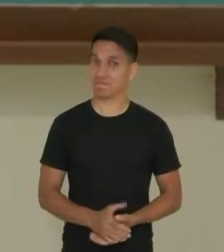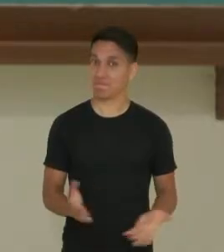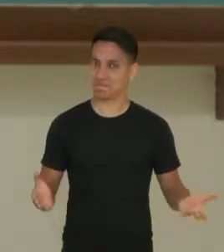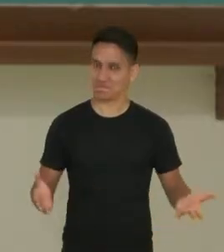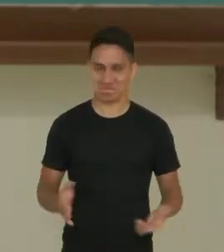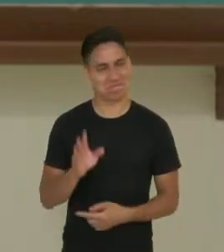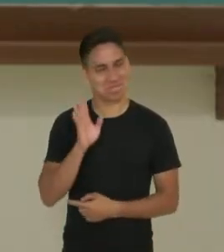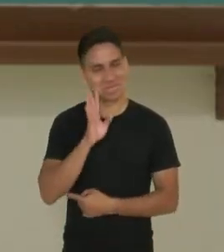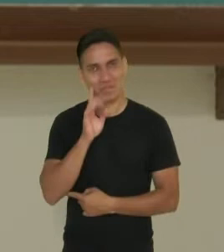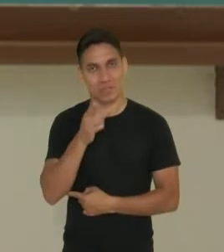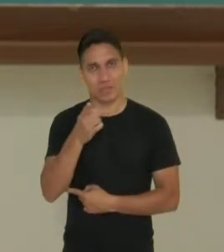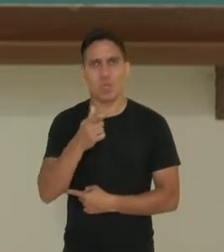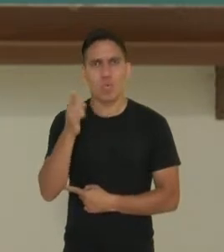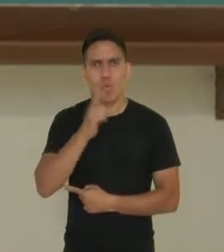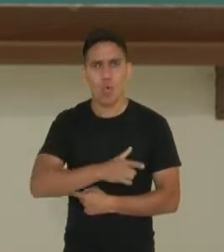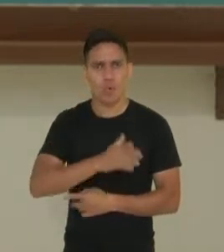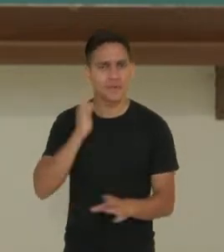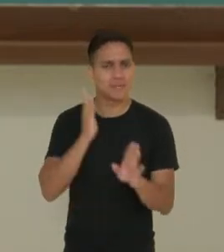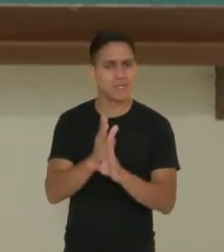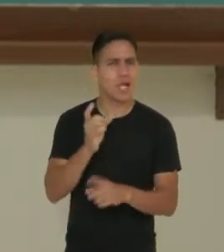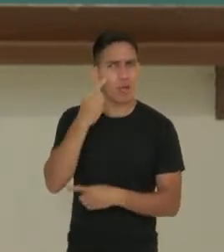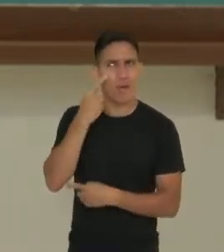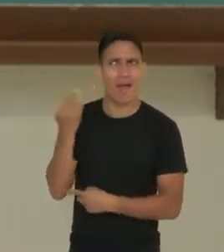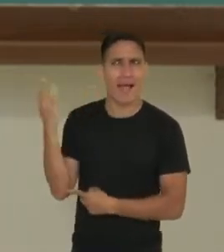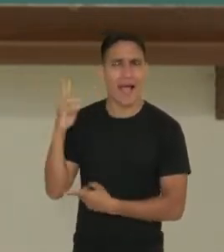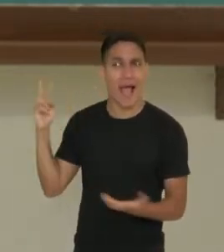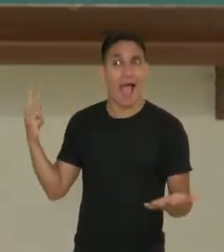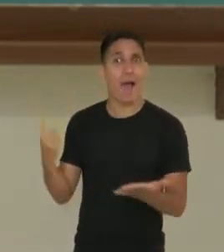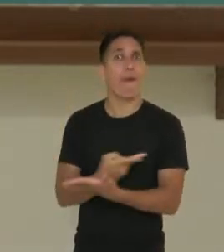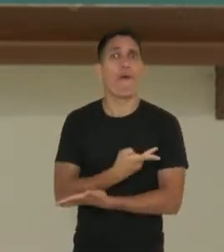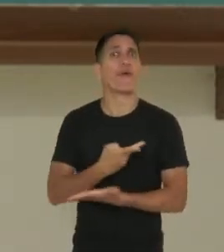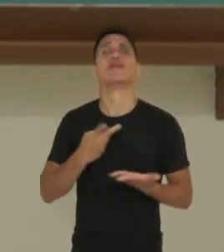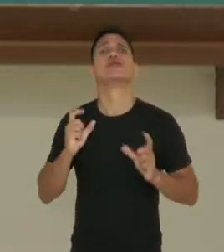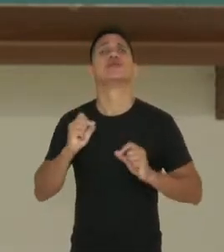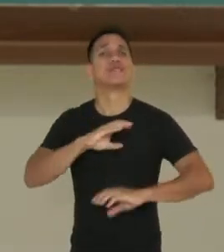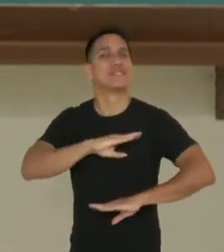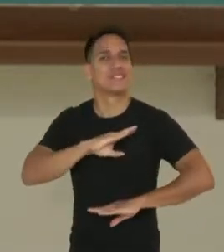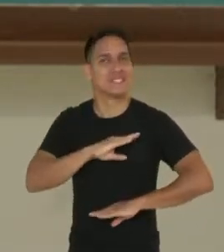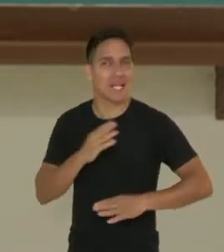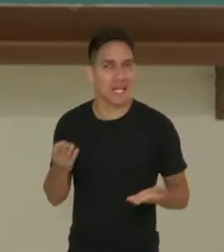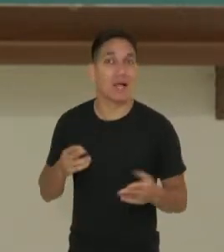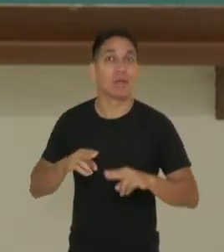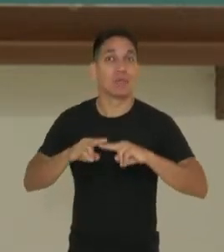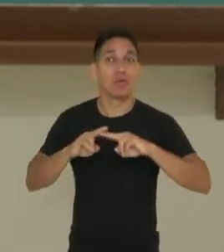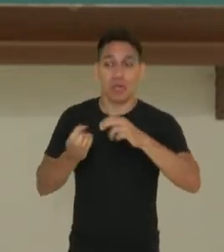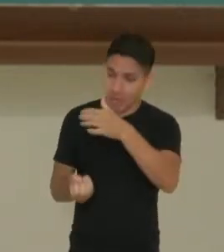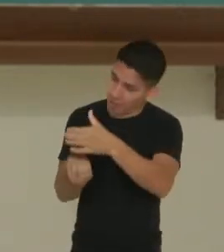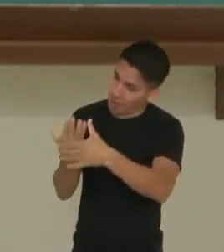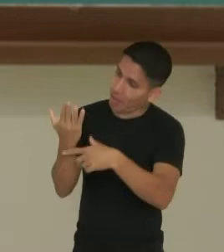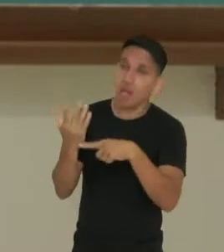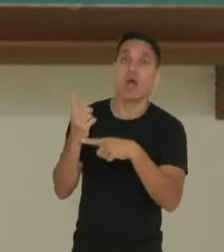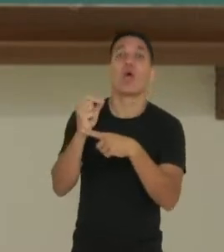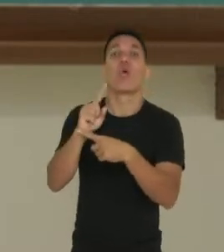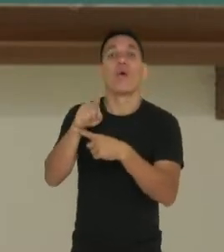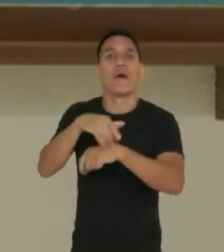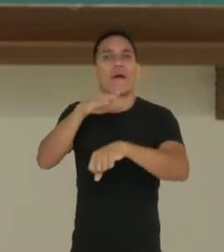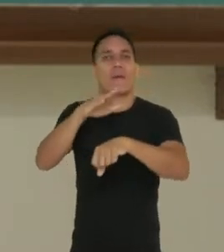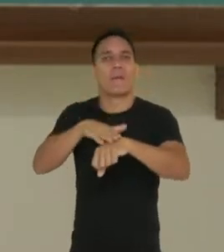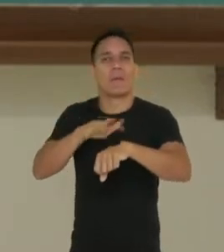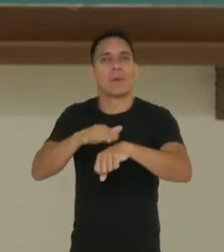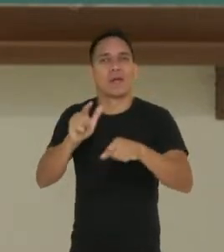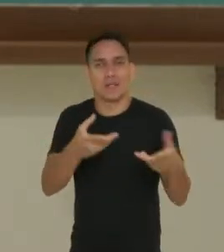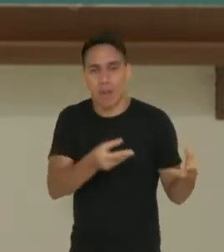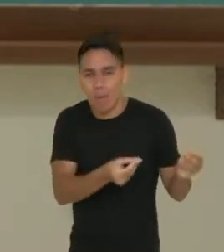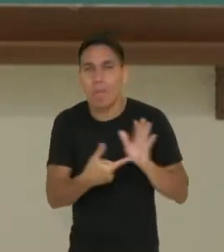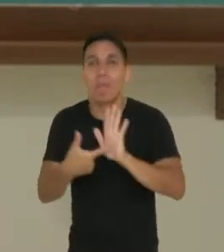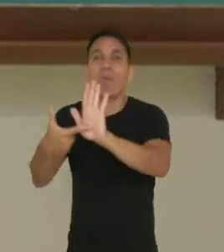Legal, e aí, você conseguiu identificar o fato gerador, né? Então, o fato gerador é aquele que eu trago